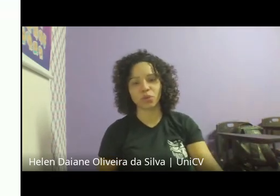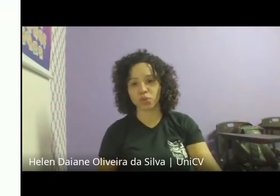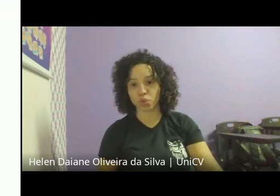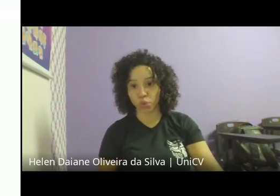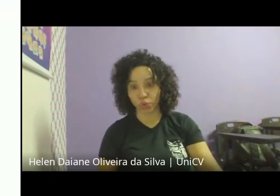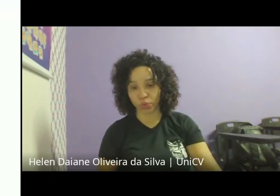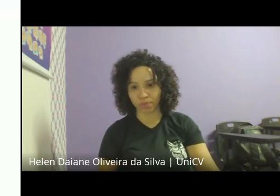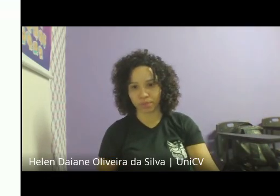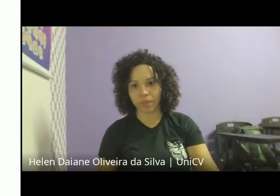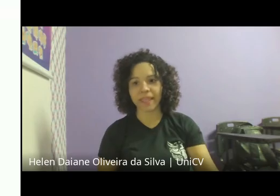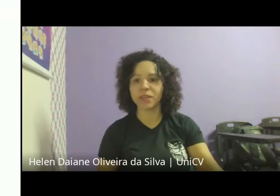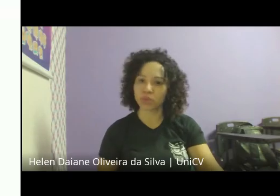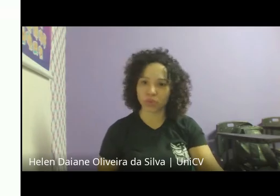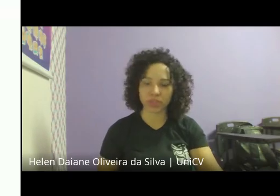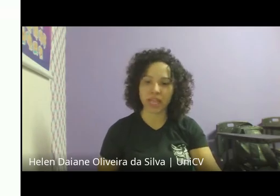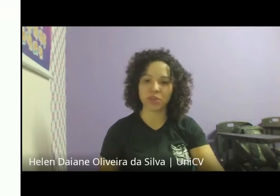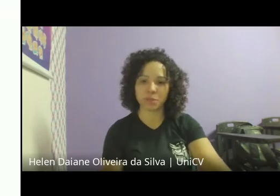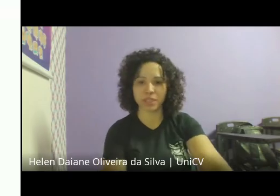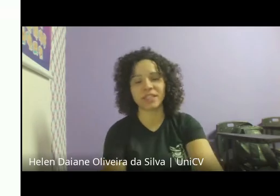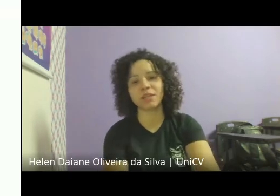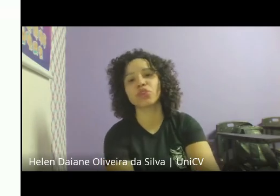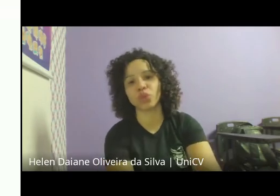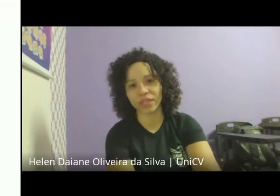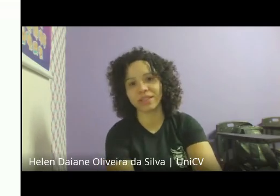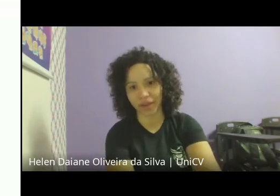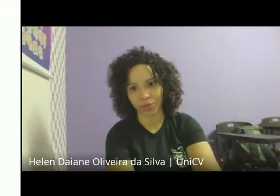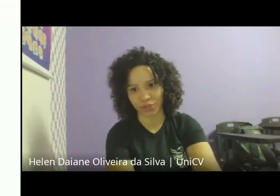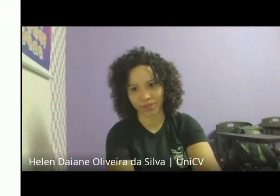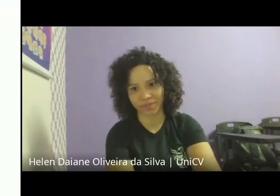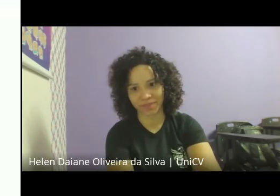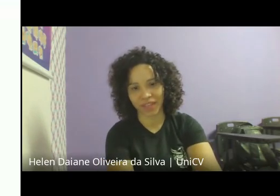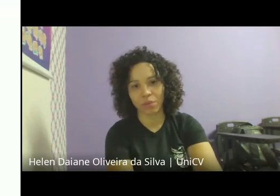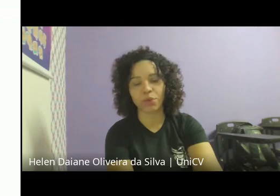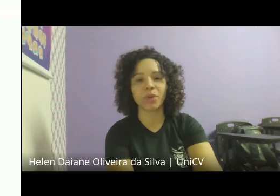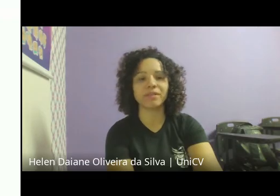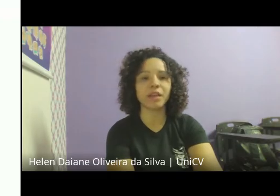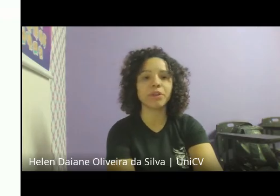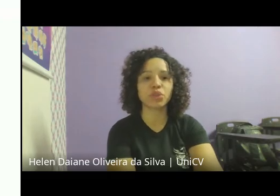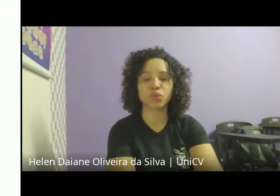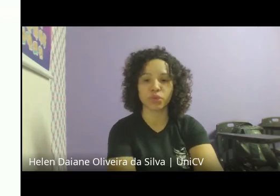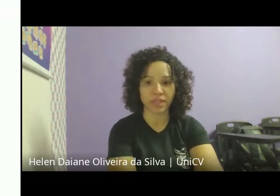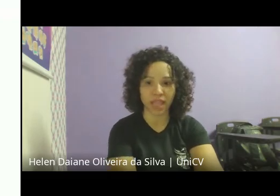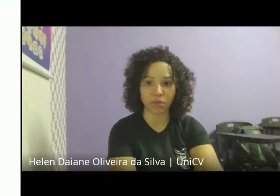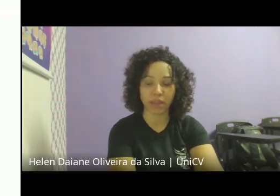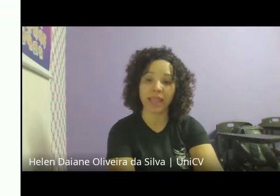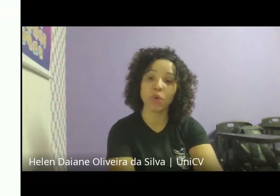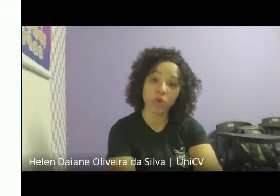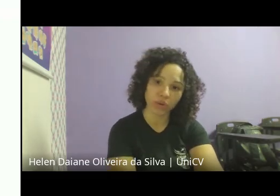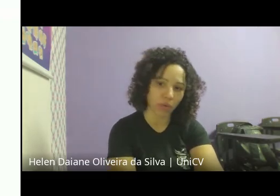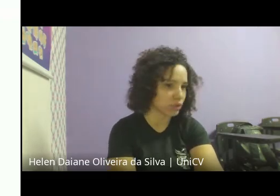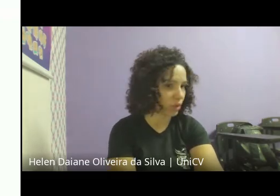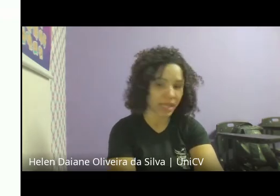um aluno surdo e um surdo cego, nós precisaríamos de 2 intérpretes. Porque o intérprete do surdo cego